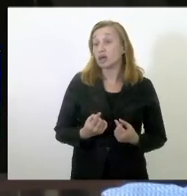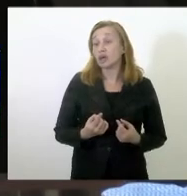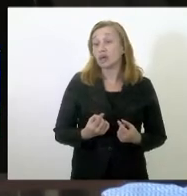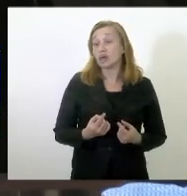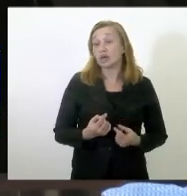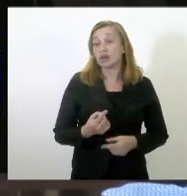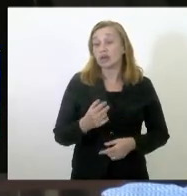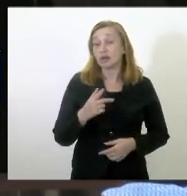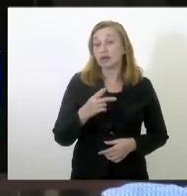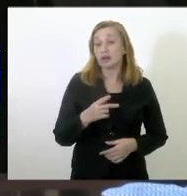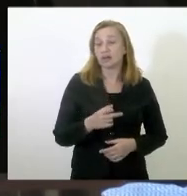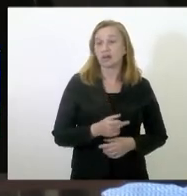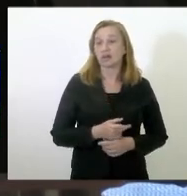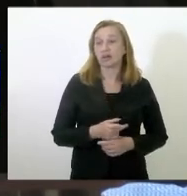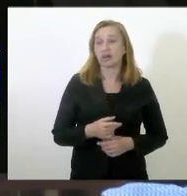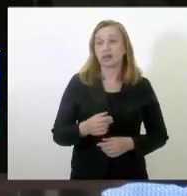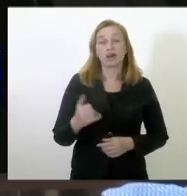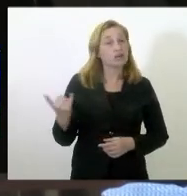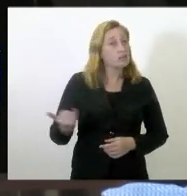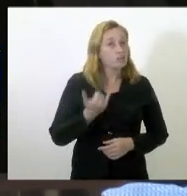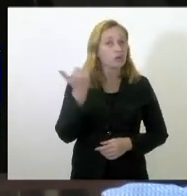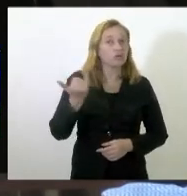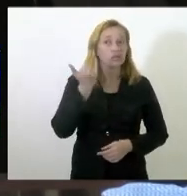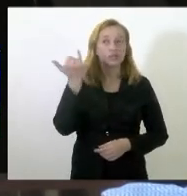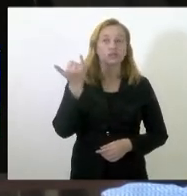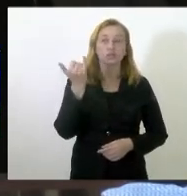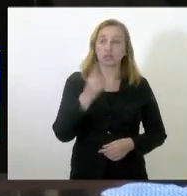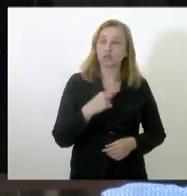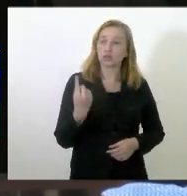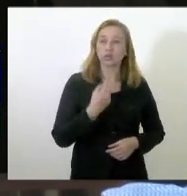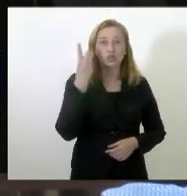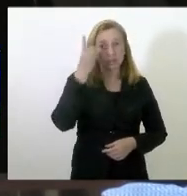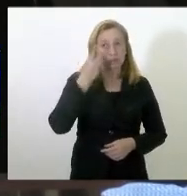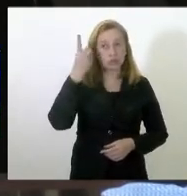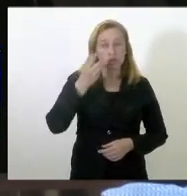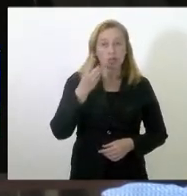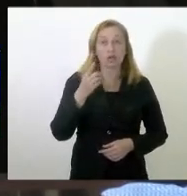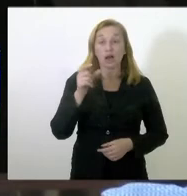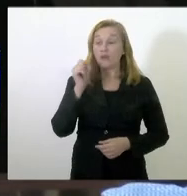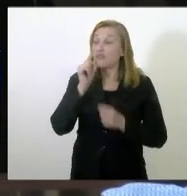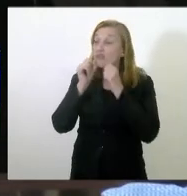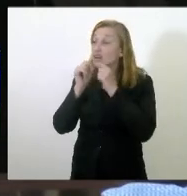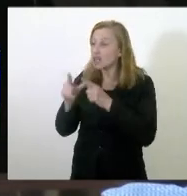elemento fundamental no parlamento para ser crítica